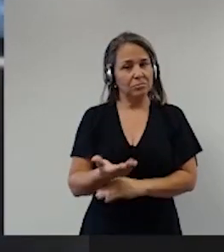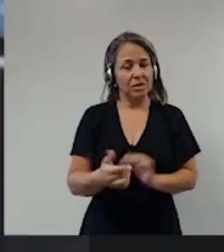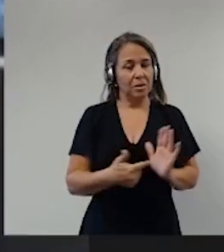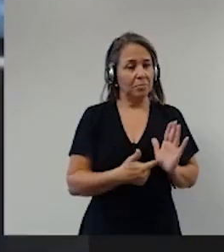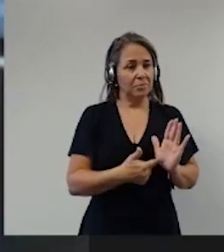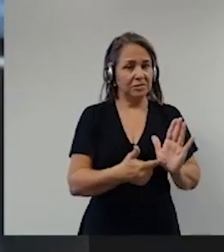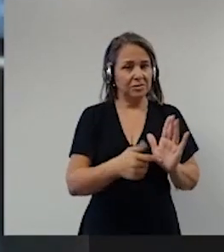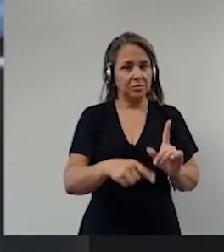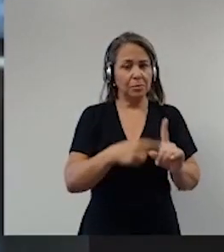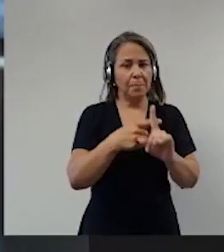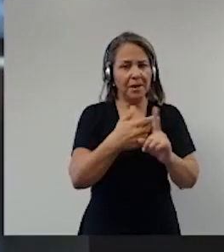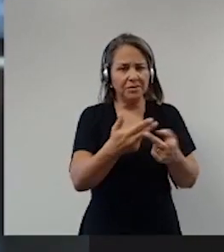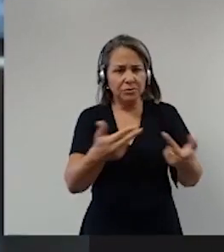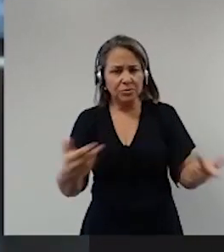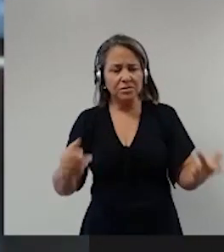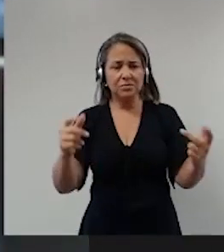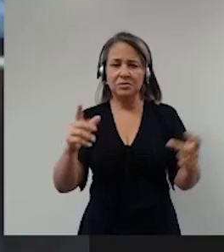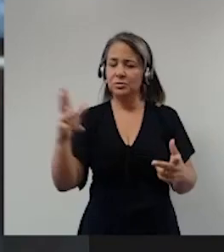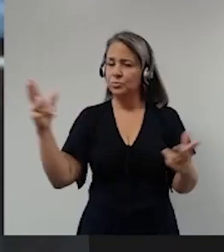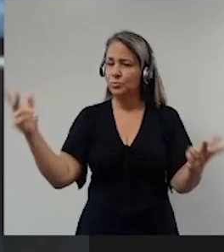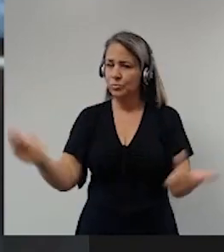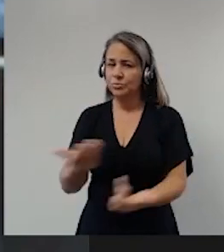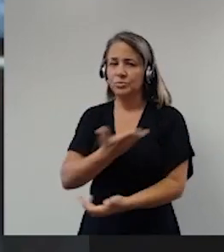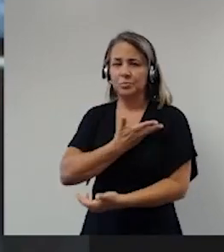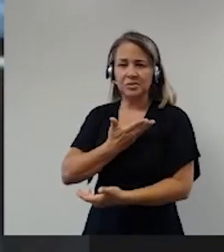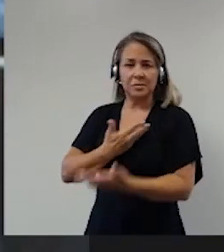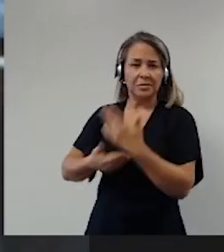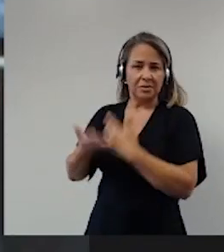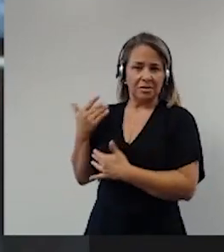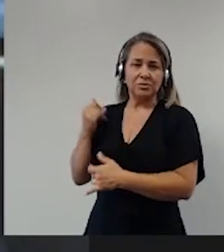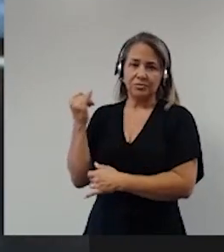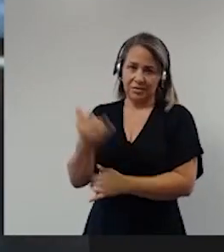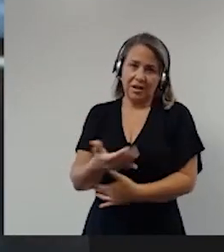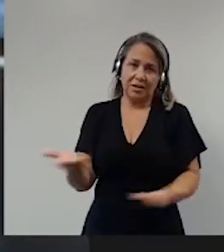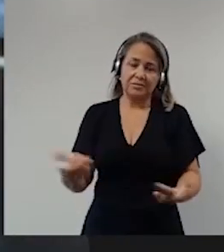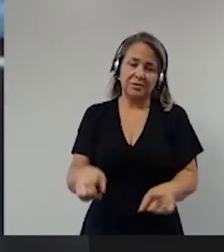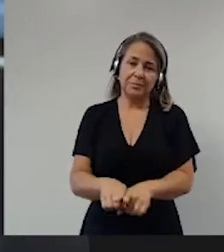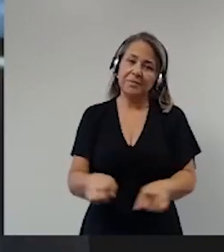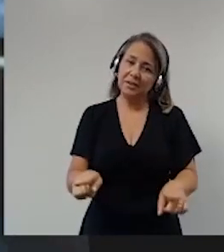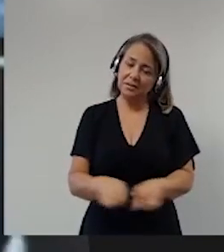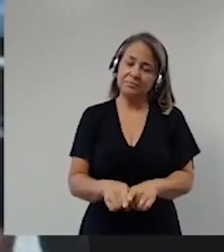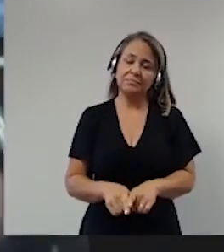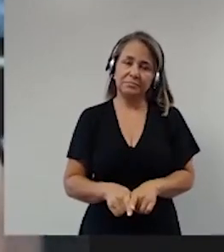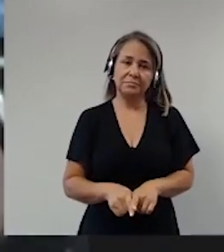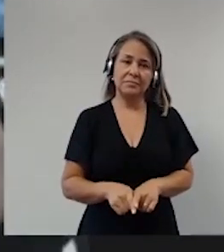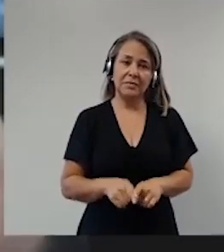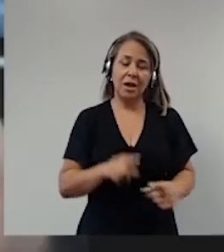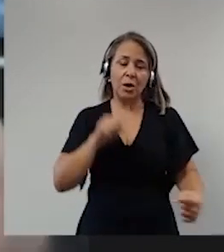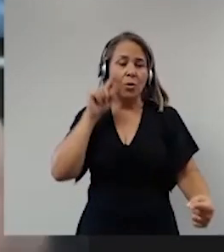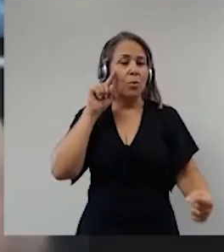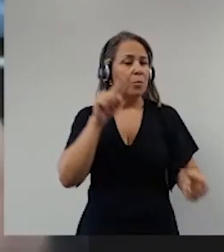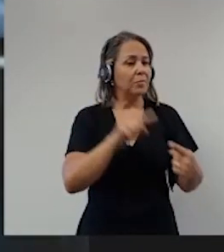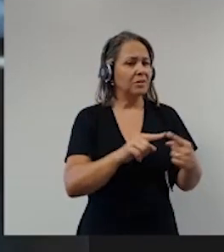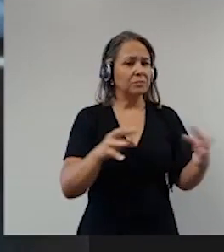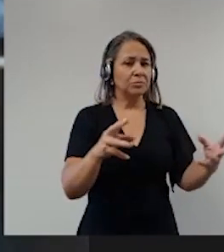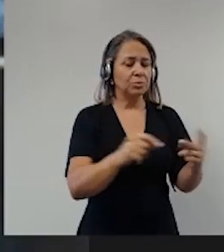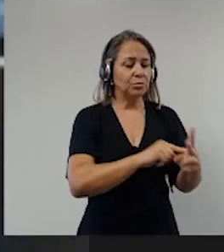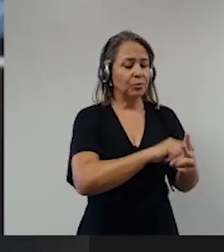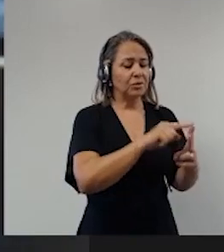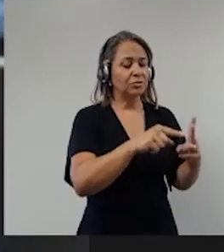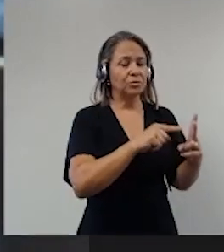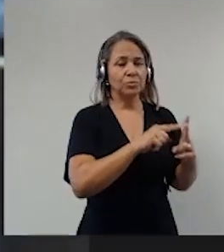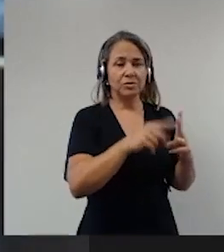trazendo ainda mais elementos do que foi dito aqui pelos meus antecessores, e isso, obviamente, culminado, essas duas